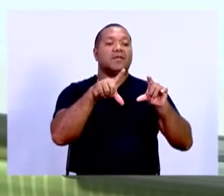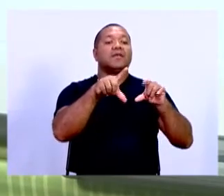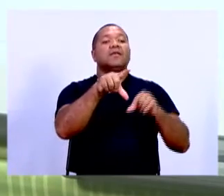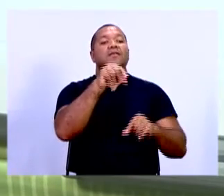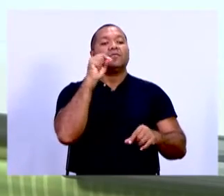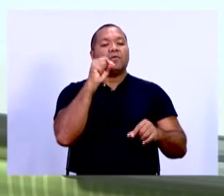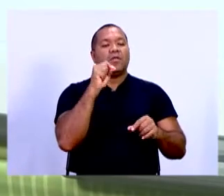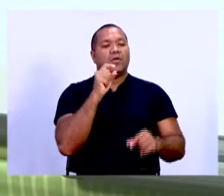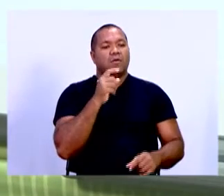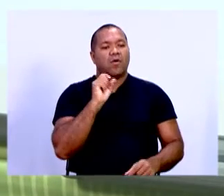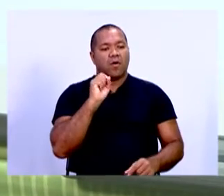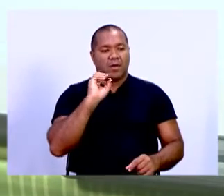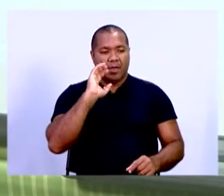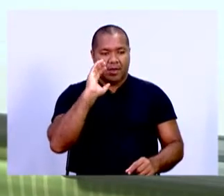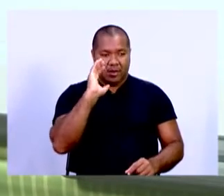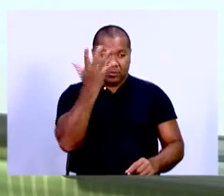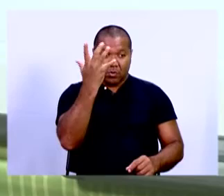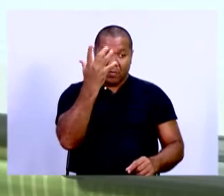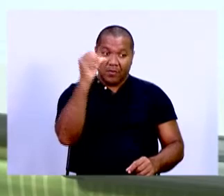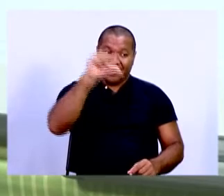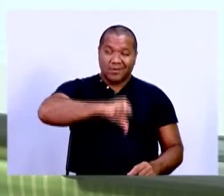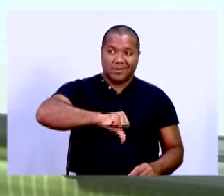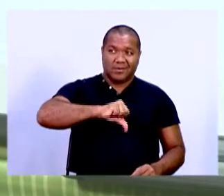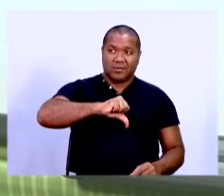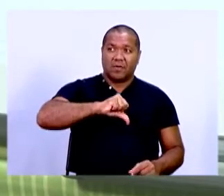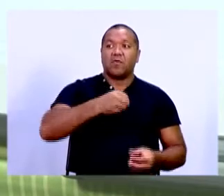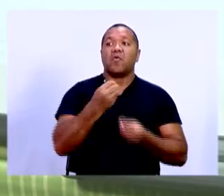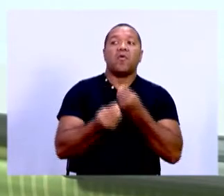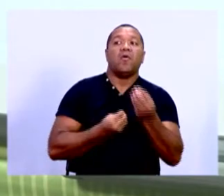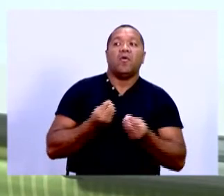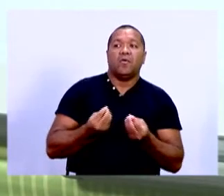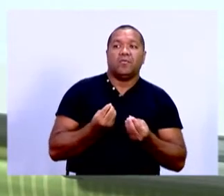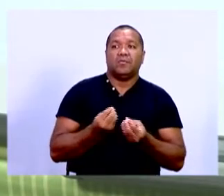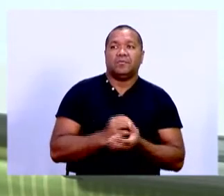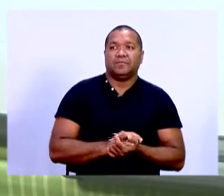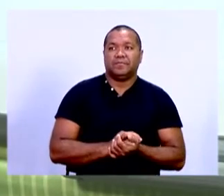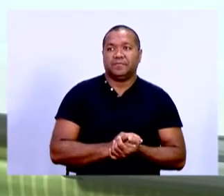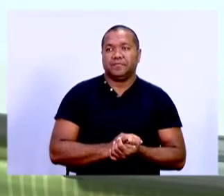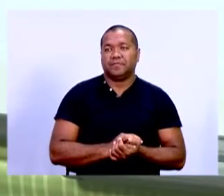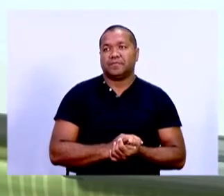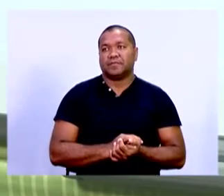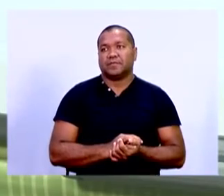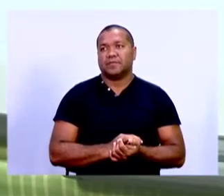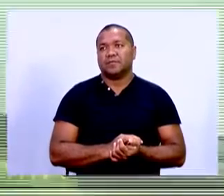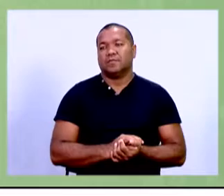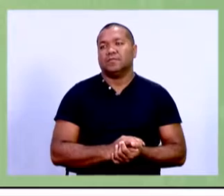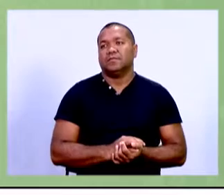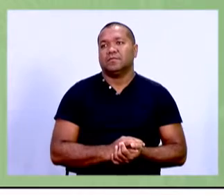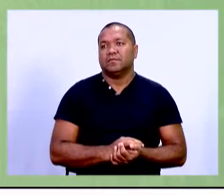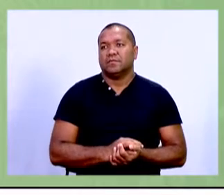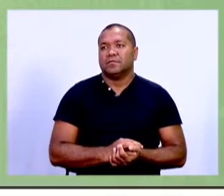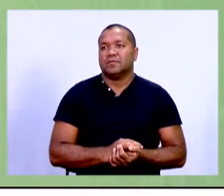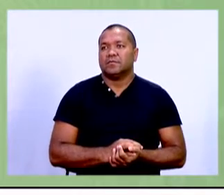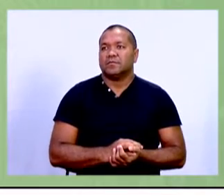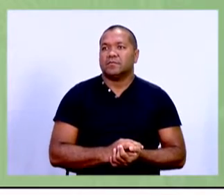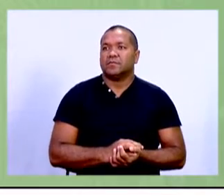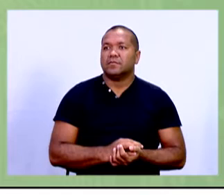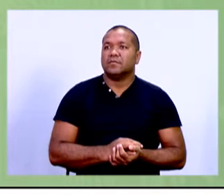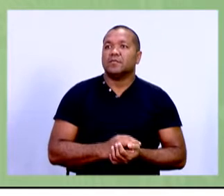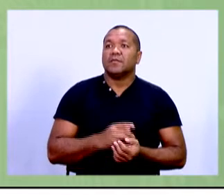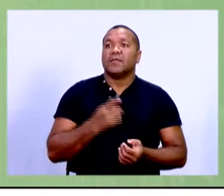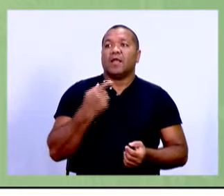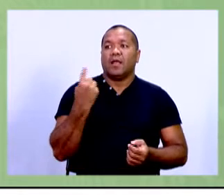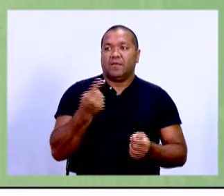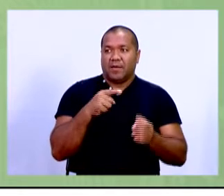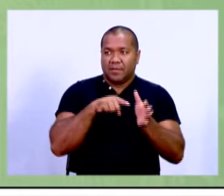vai resolver ou se não resolver, ele vai decidir um ou outro. Então, vamos voltar aqui ao nosso diagrama de atividades. Ele vai